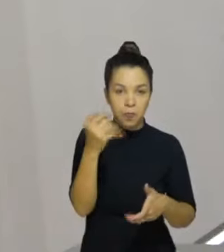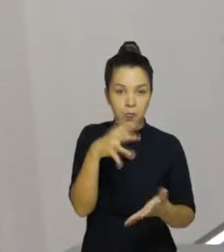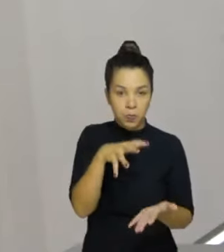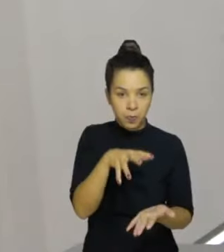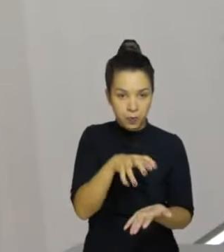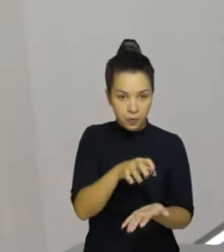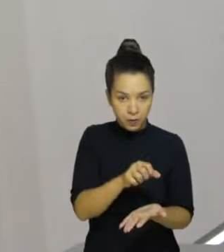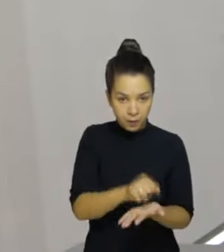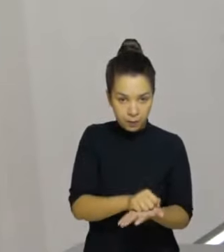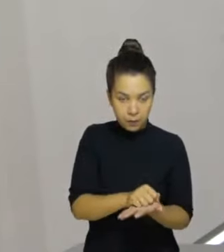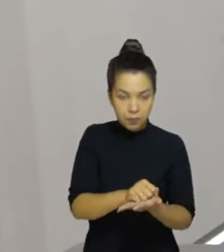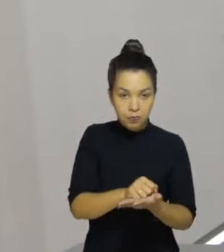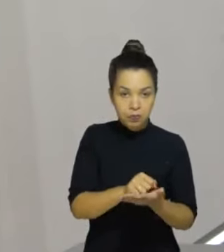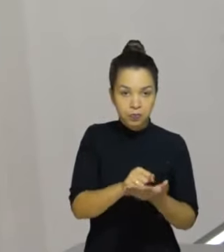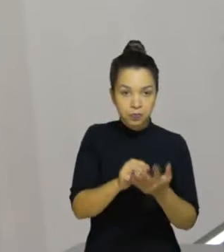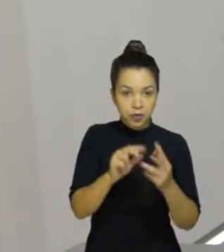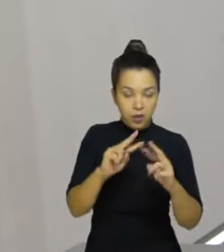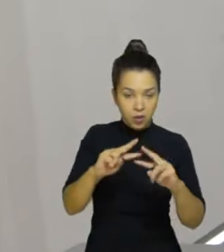link